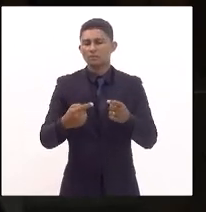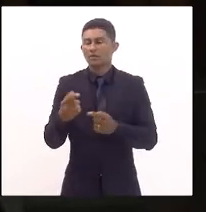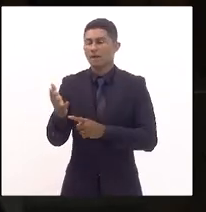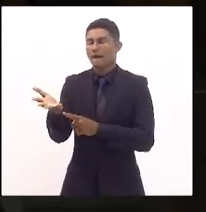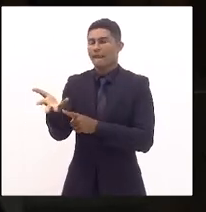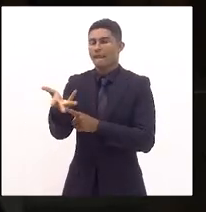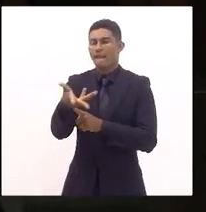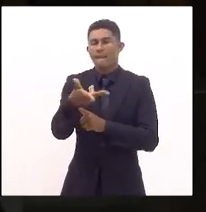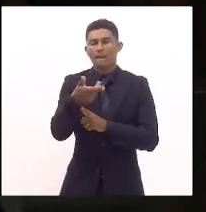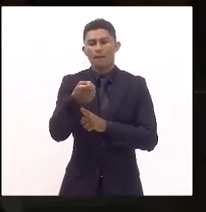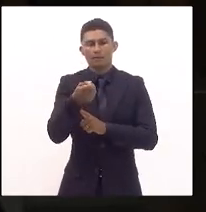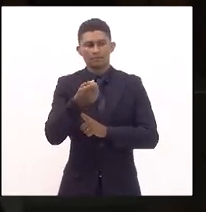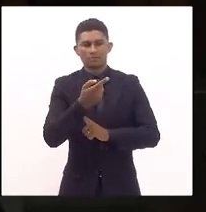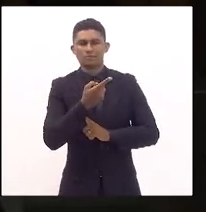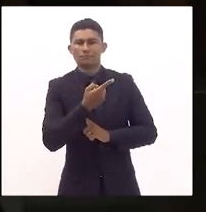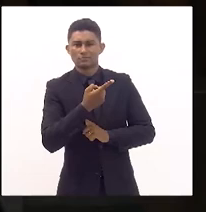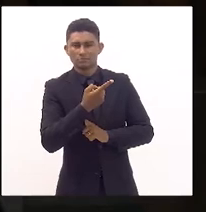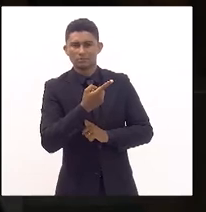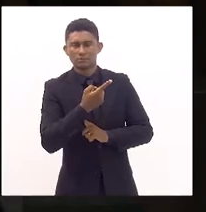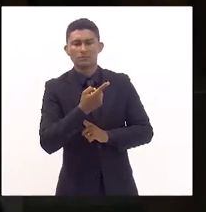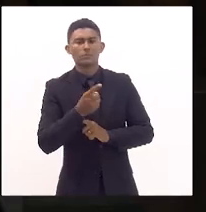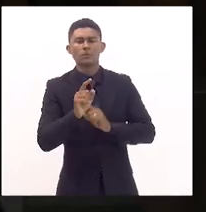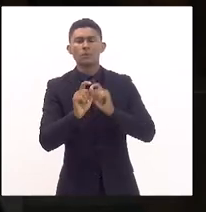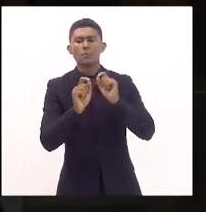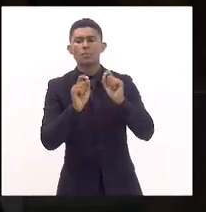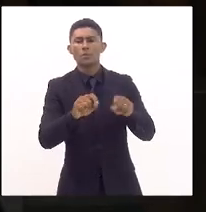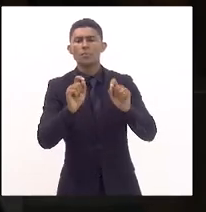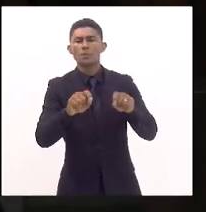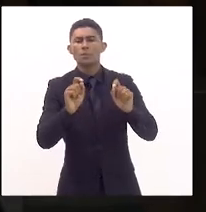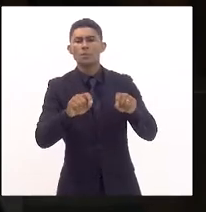seja a de querer reduzir